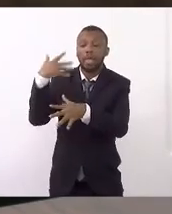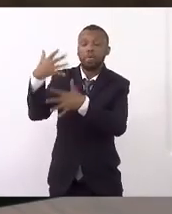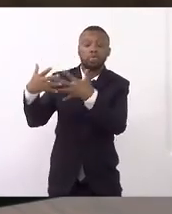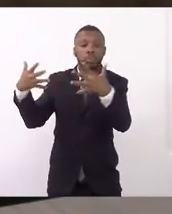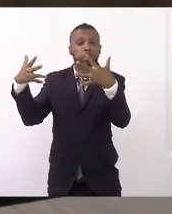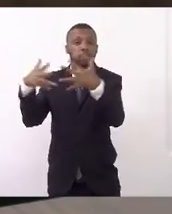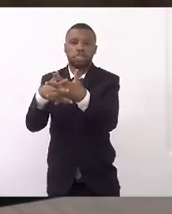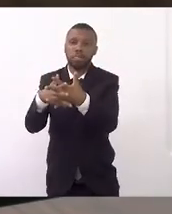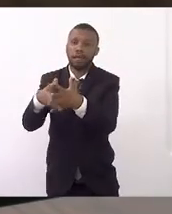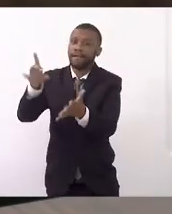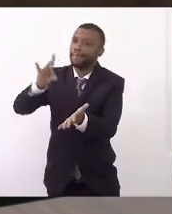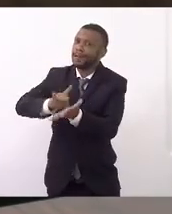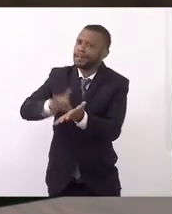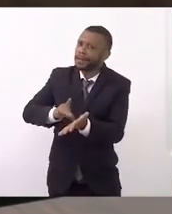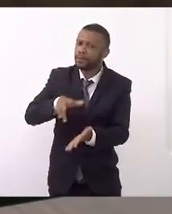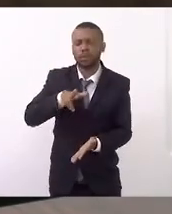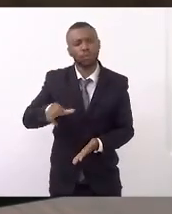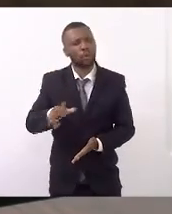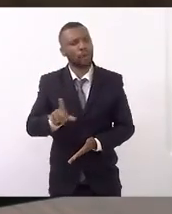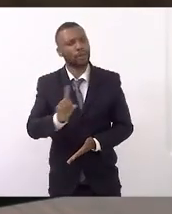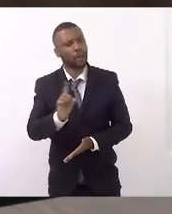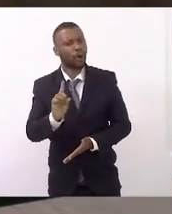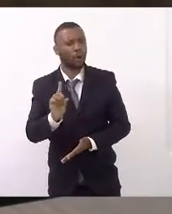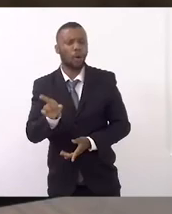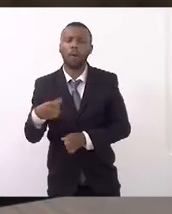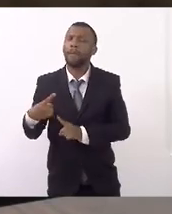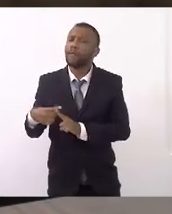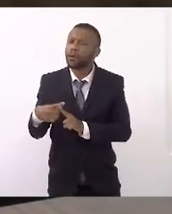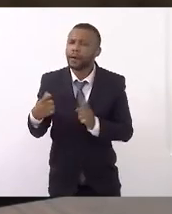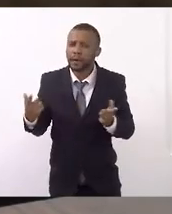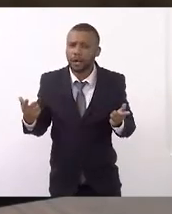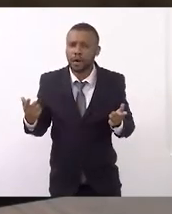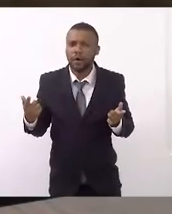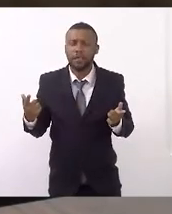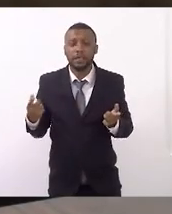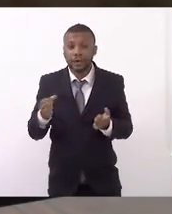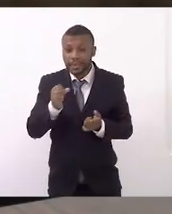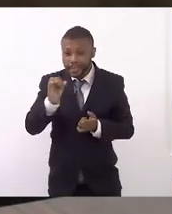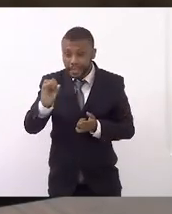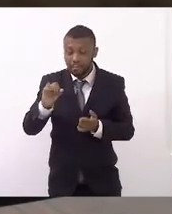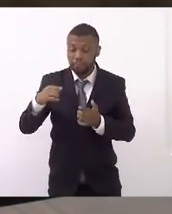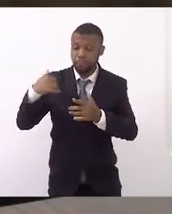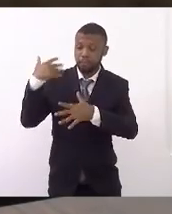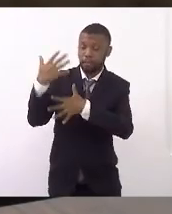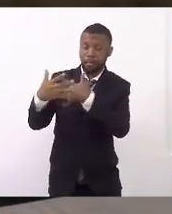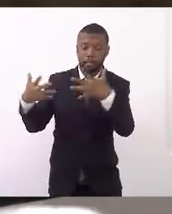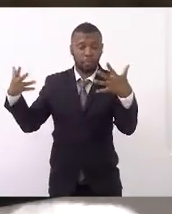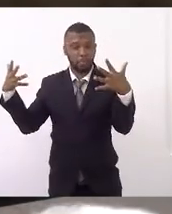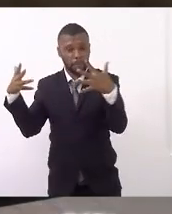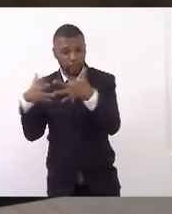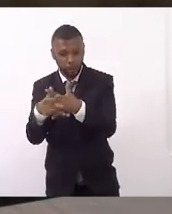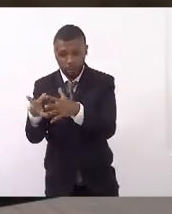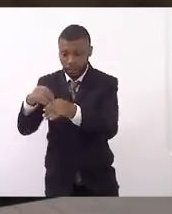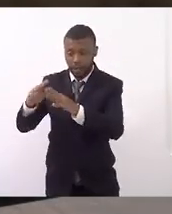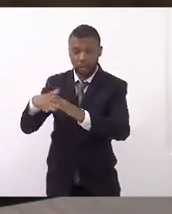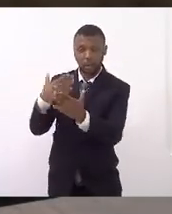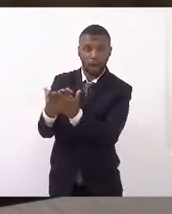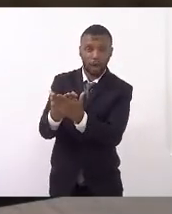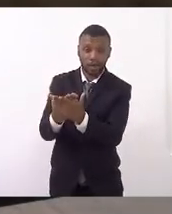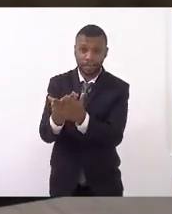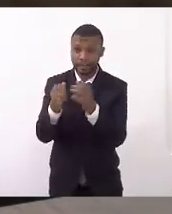é real. E por que ela não é real? Porque se fosse assim, esta casa